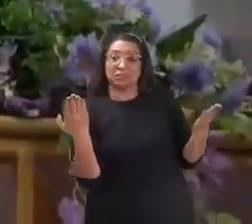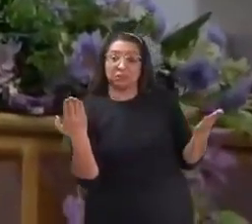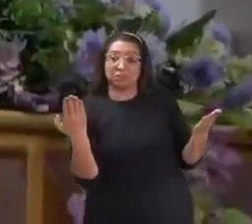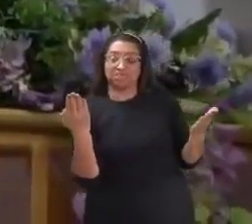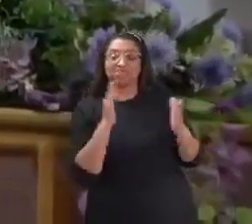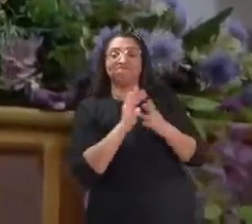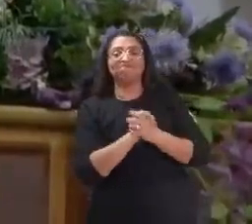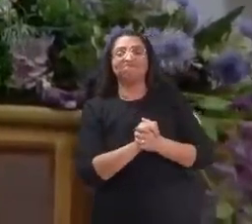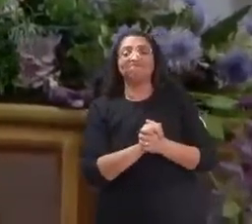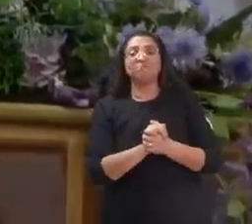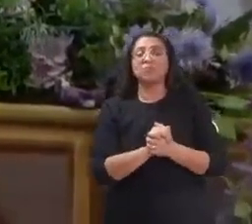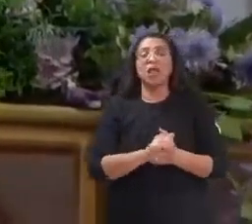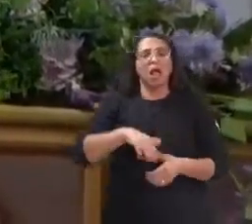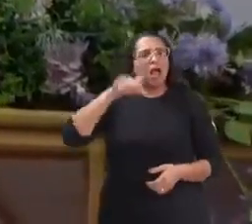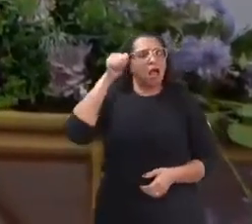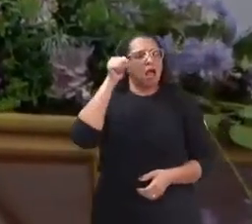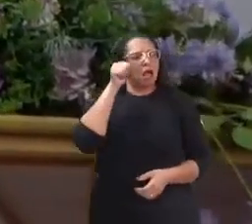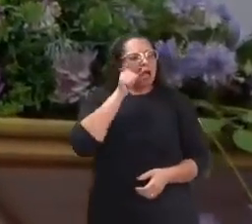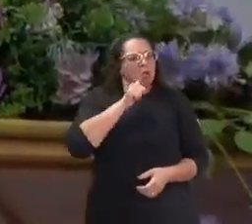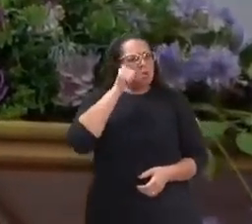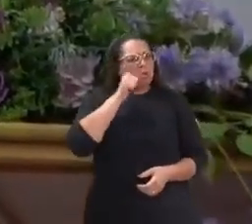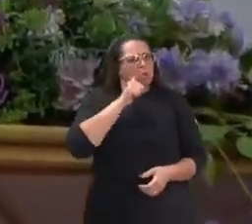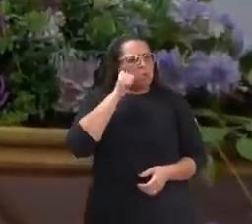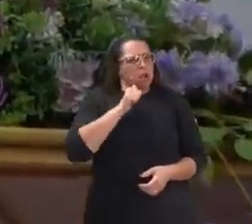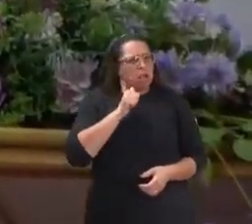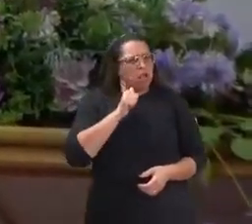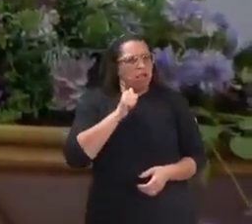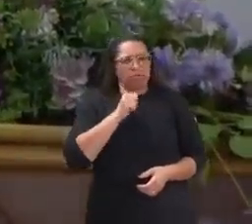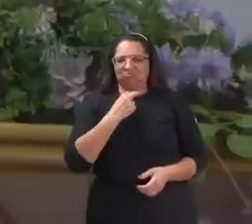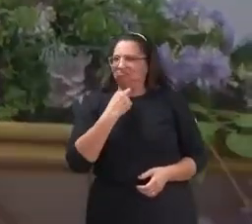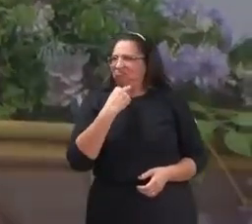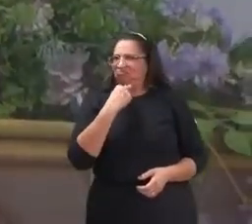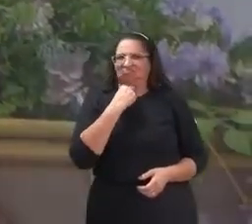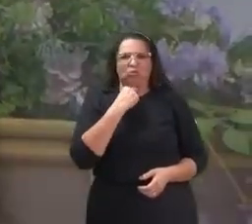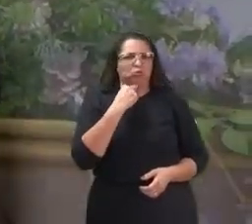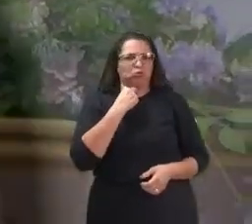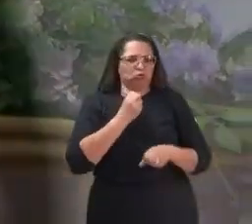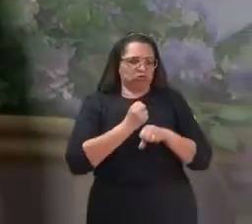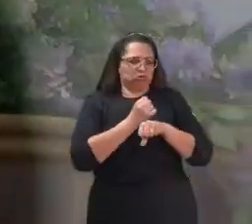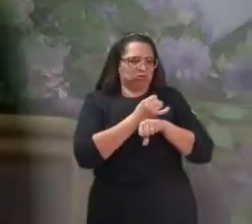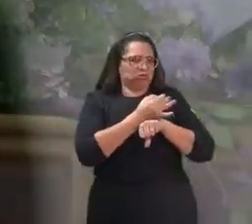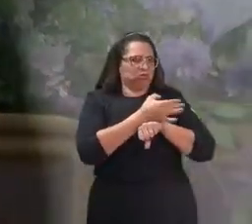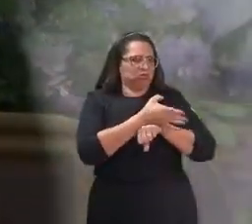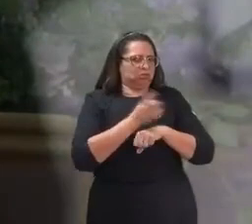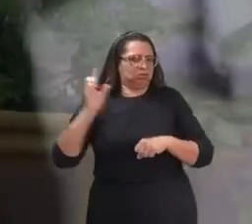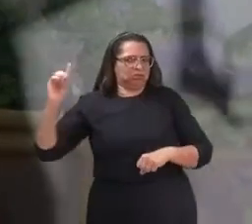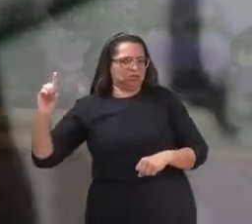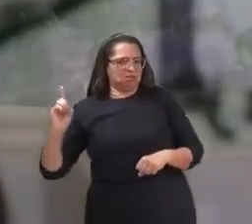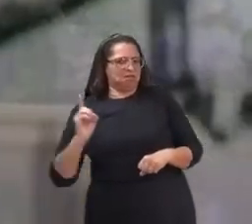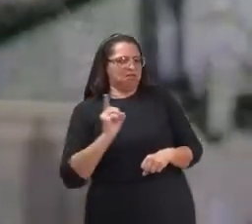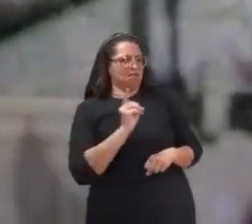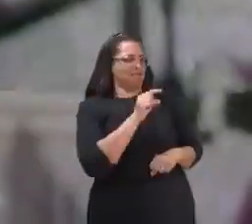mulher, visitar túmulo, tem alguma coisa errada. Mas precisava ser ela.